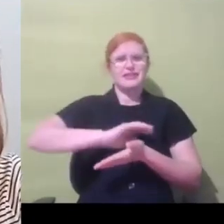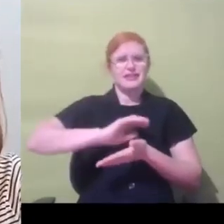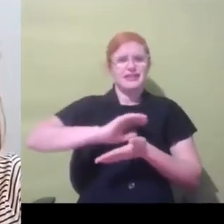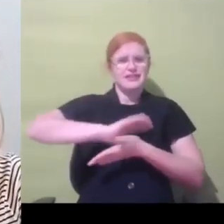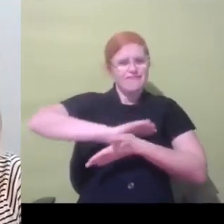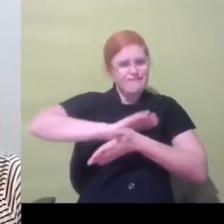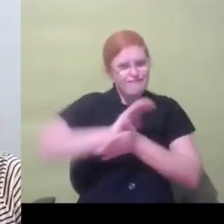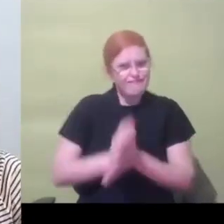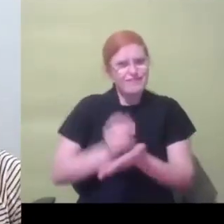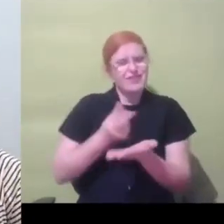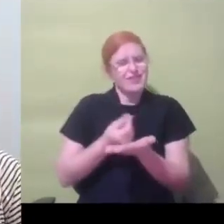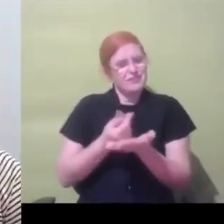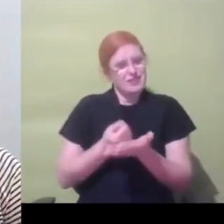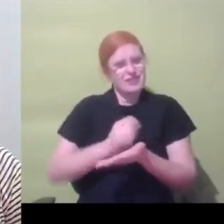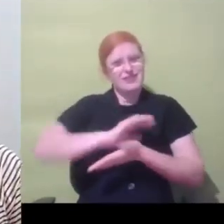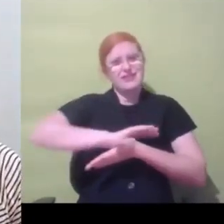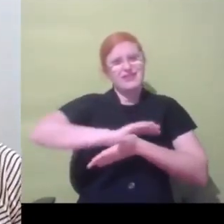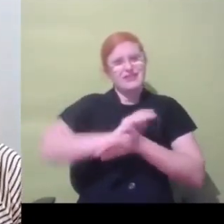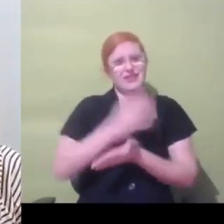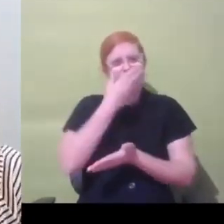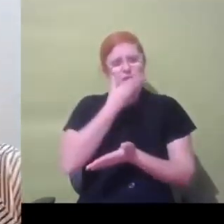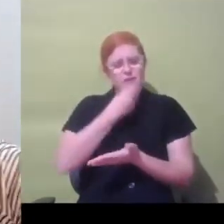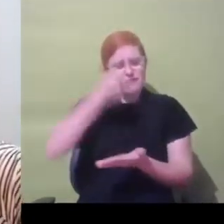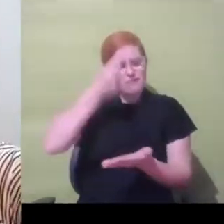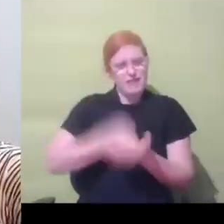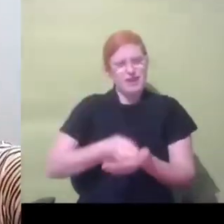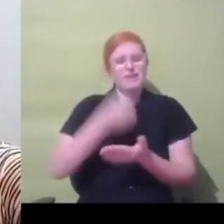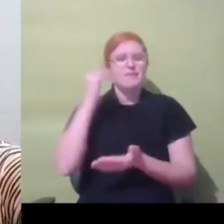e anticapitalista. Um beijo para